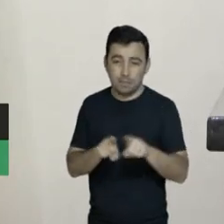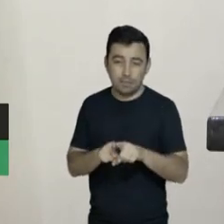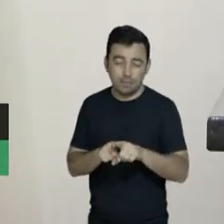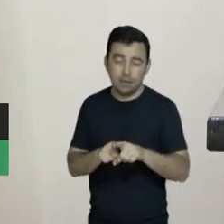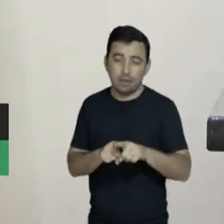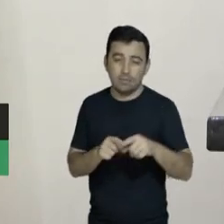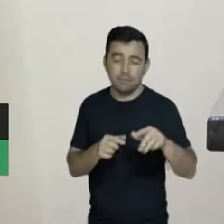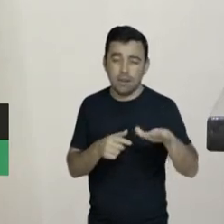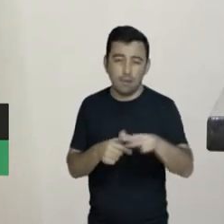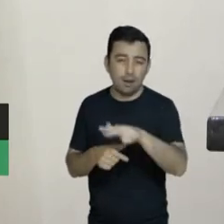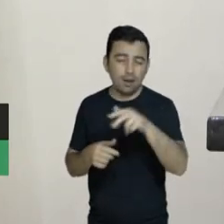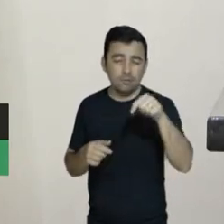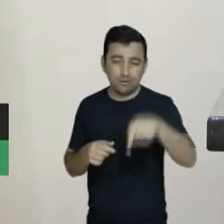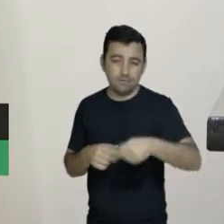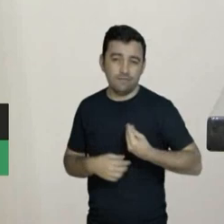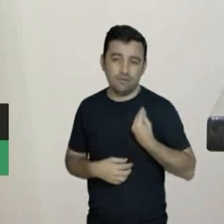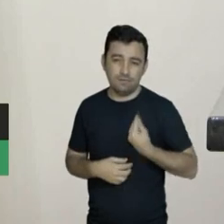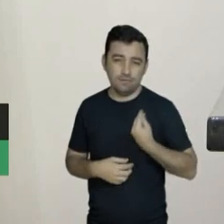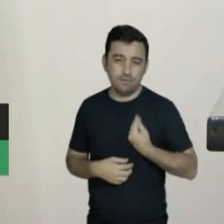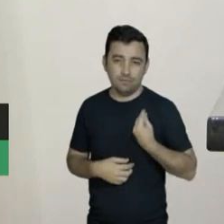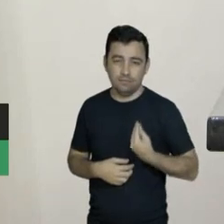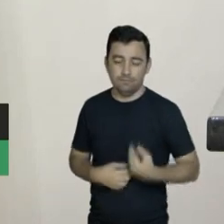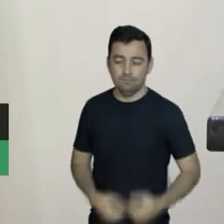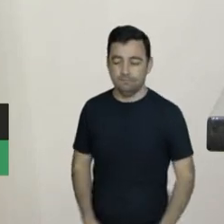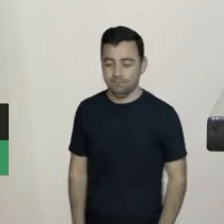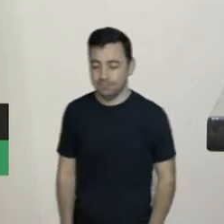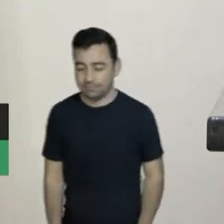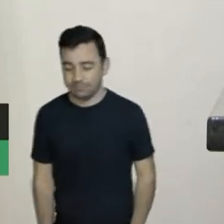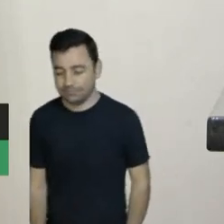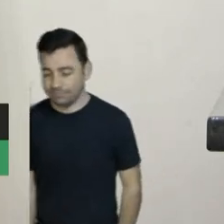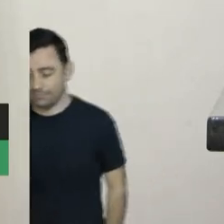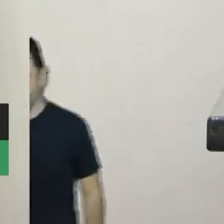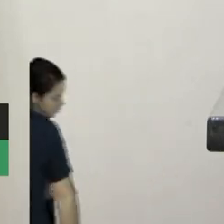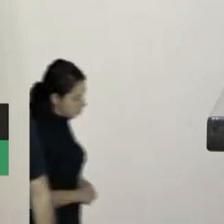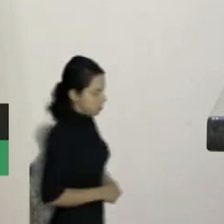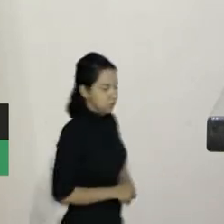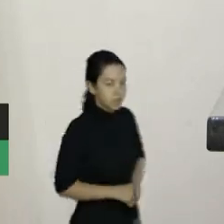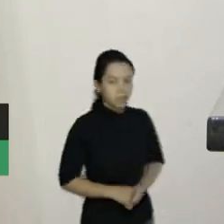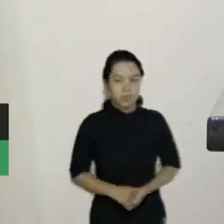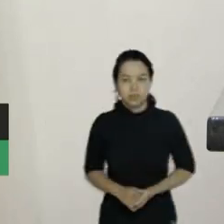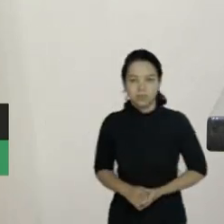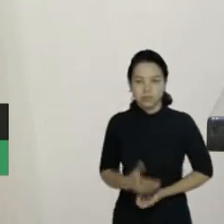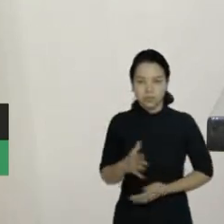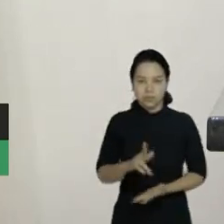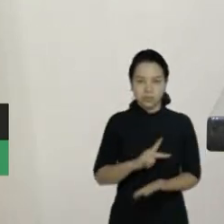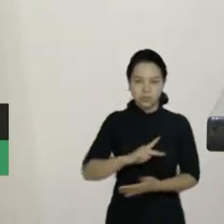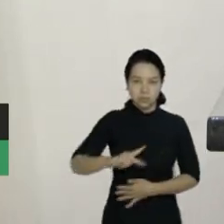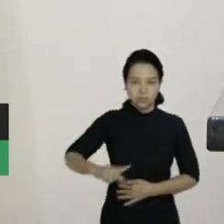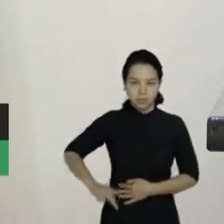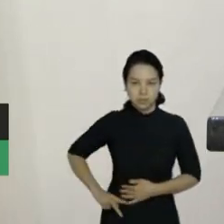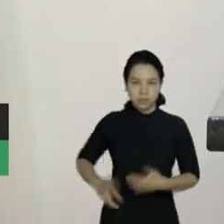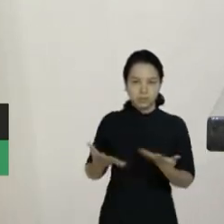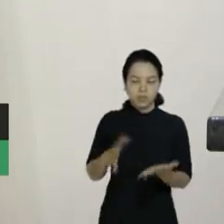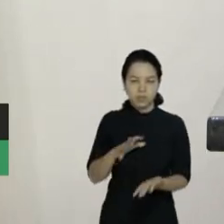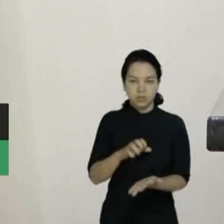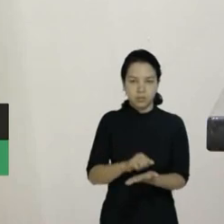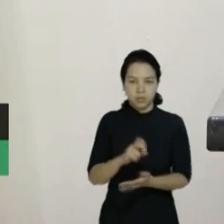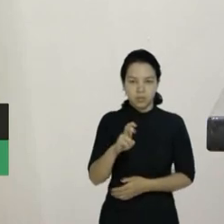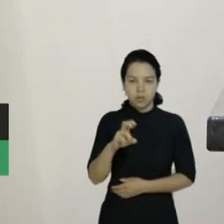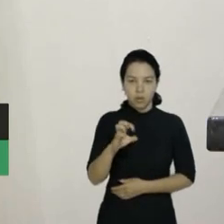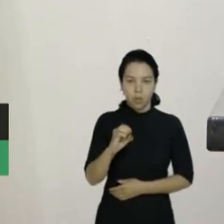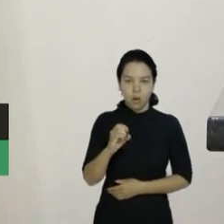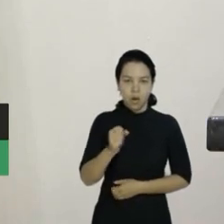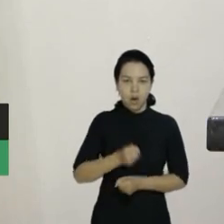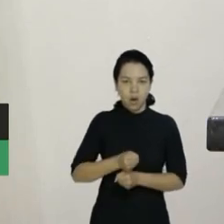em Florianópolis. Finalmente, senhor presidente, gostaria de deixar registrado que esses 50 anos foram construídos por essa